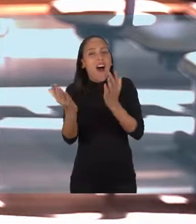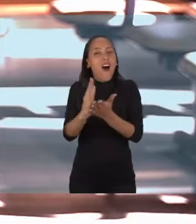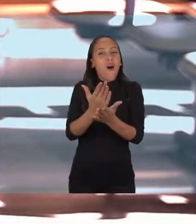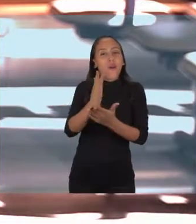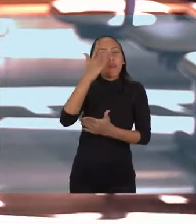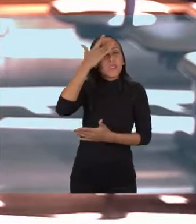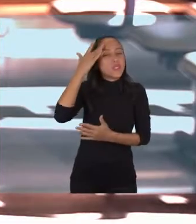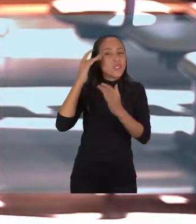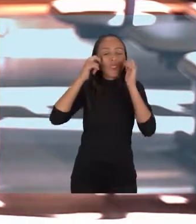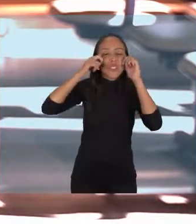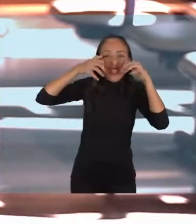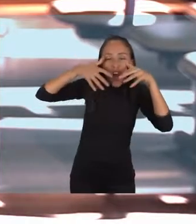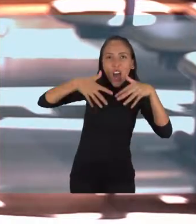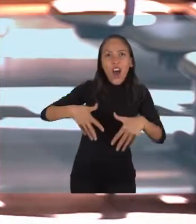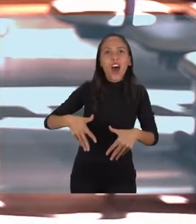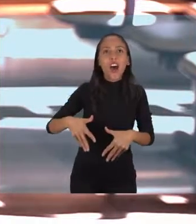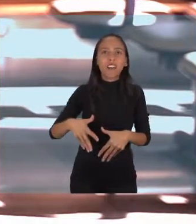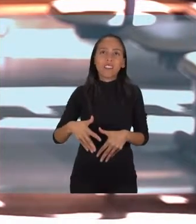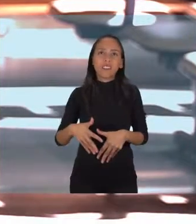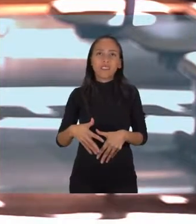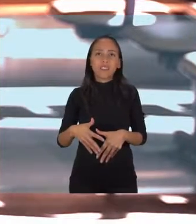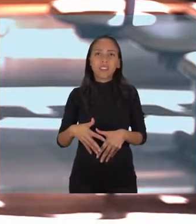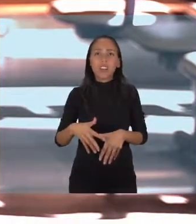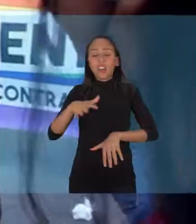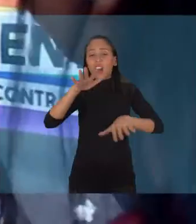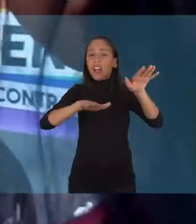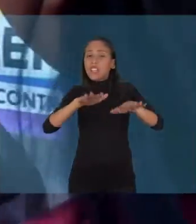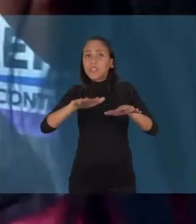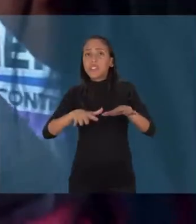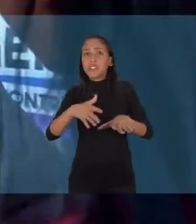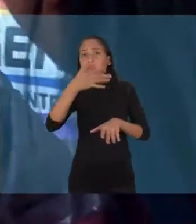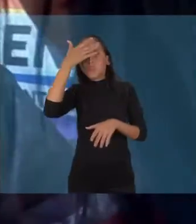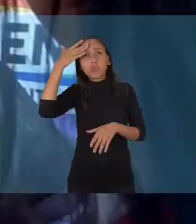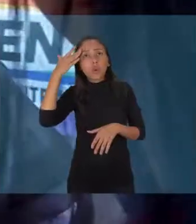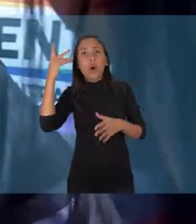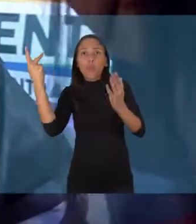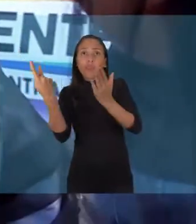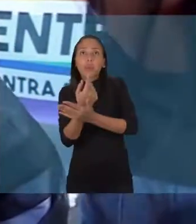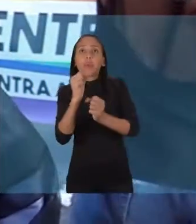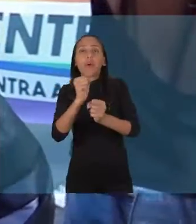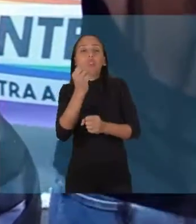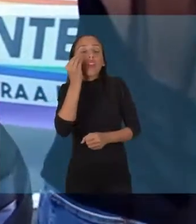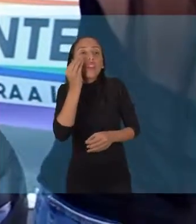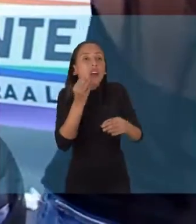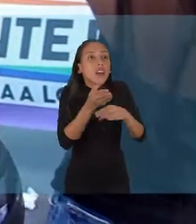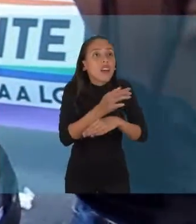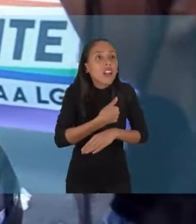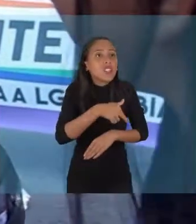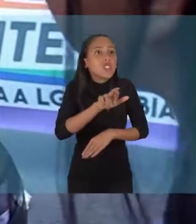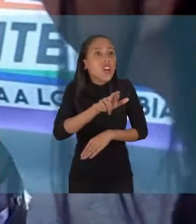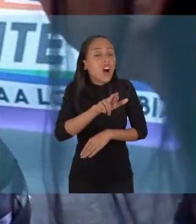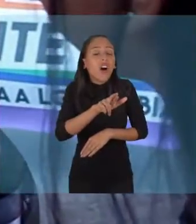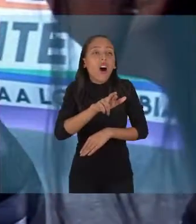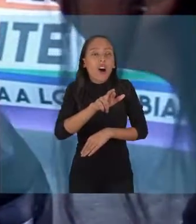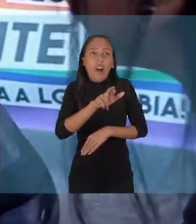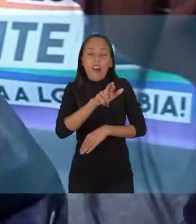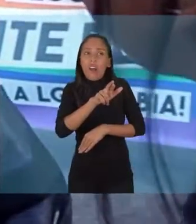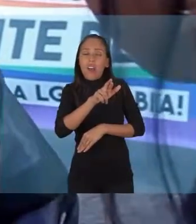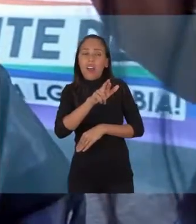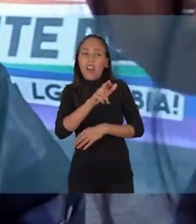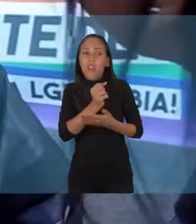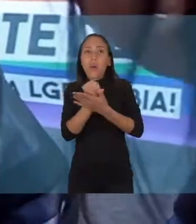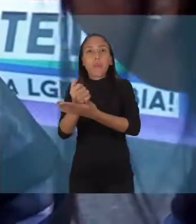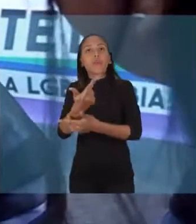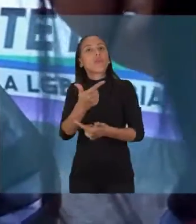E gente que talvez não teve esse apoio dentro da religião que cresceu. E isso é